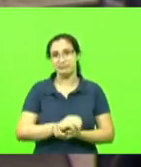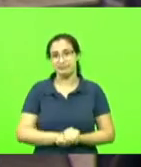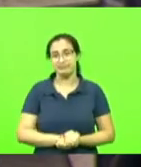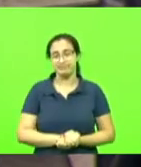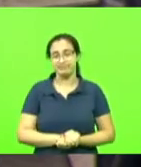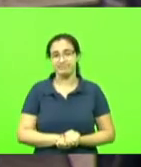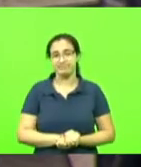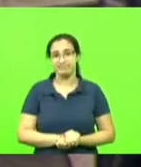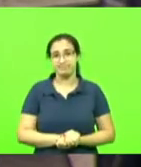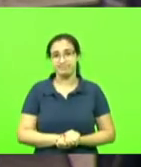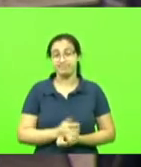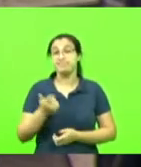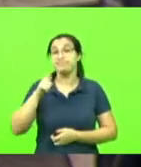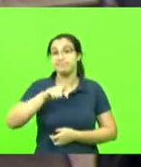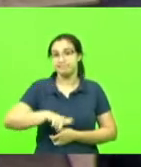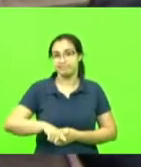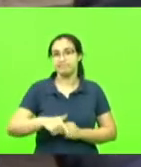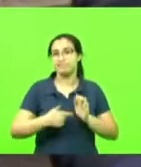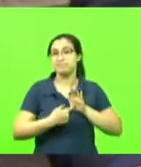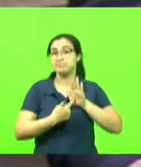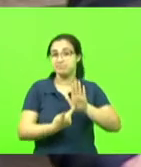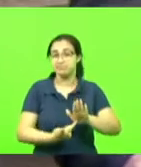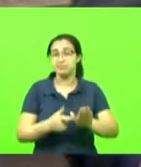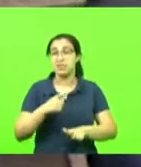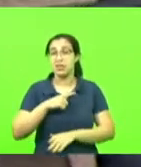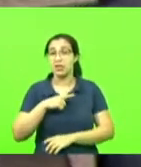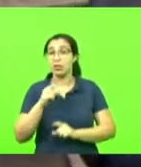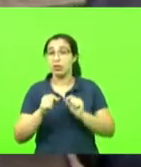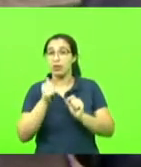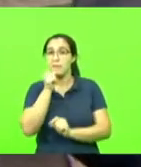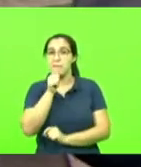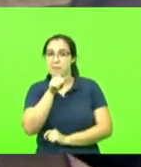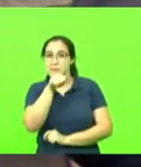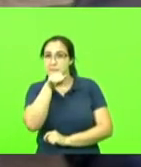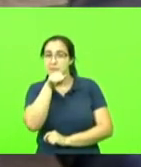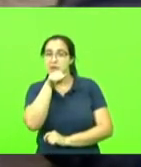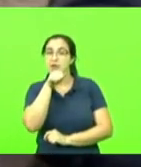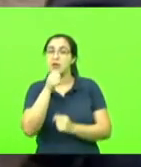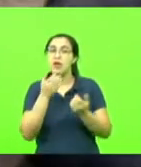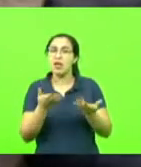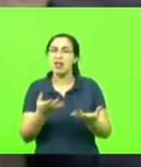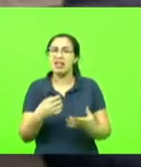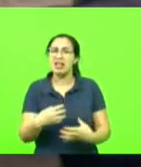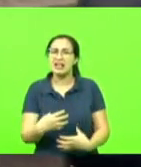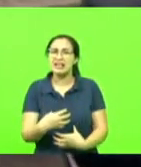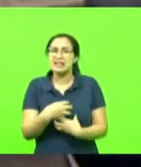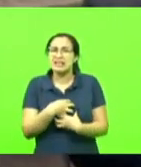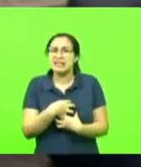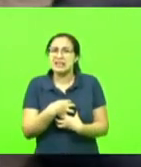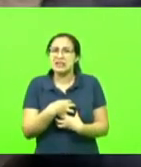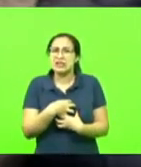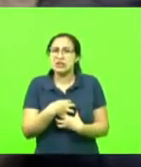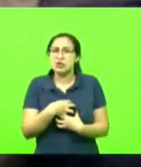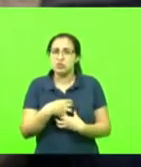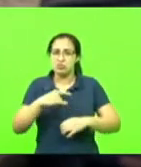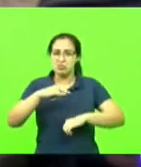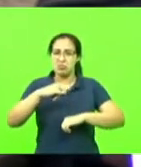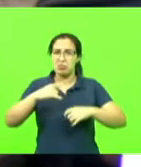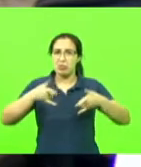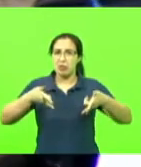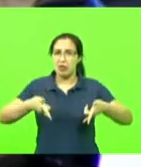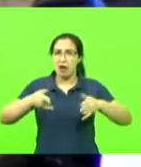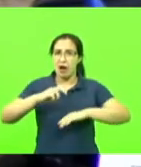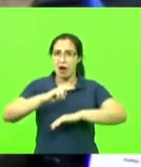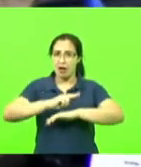inclusive, a denúncia sobre uma mãe, uma paciente, que sentiu sua cama mexendo e, após